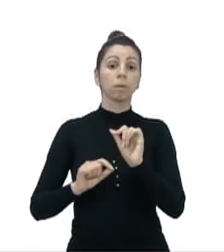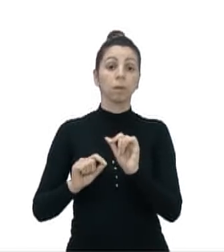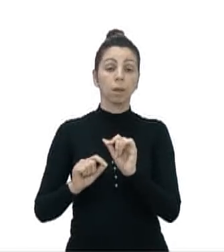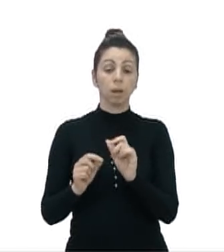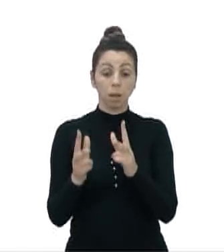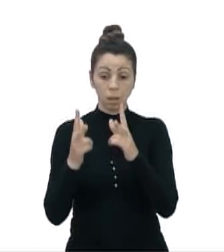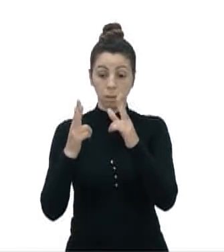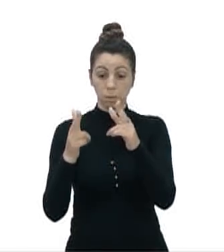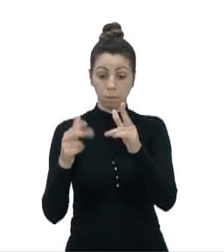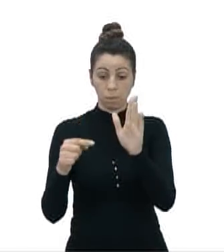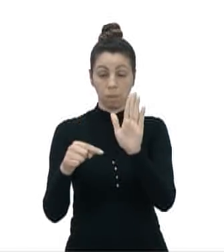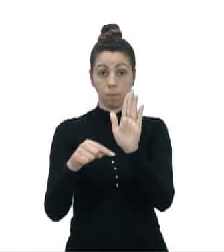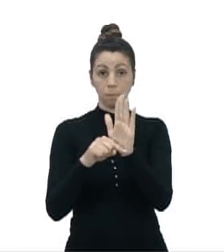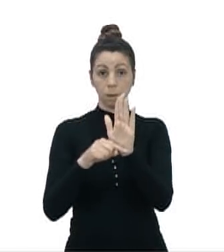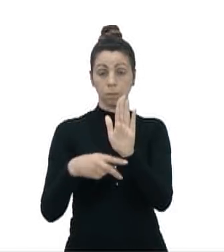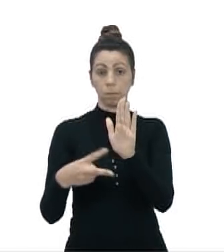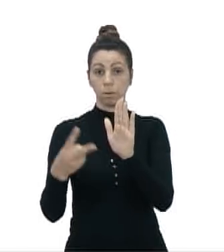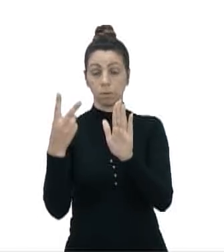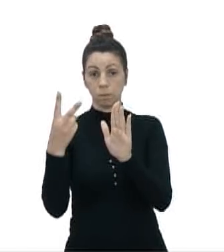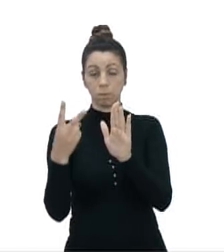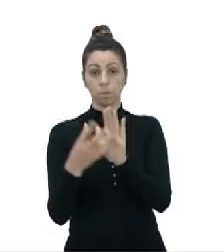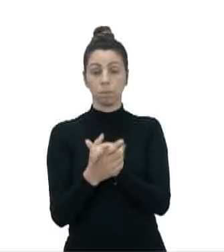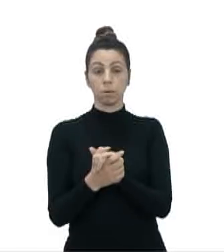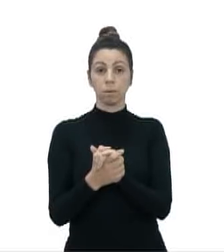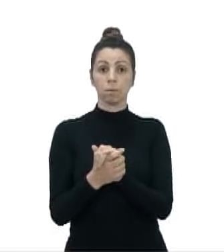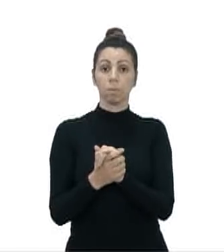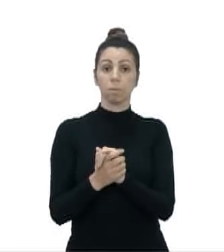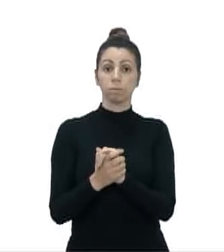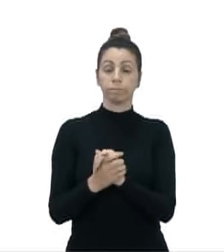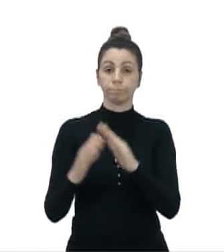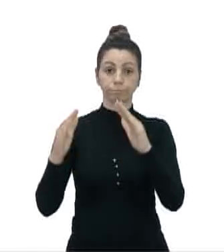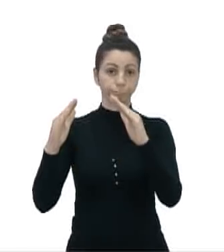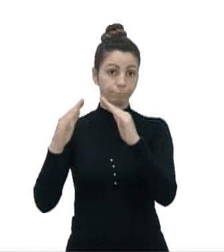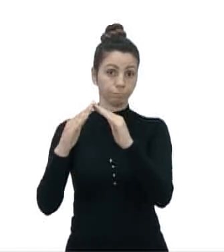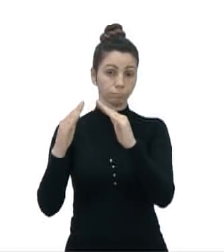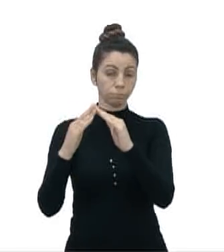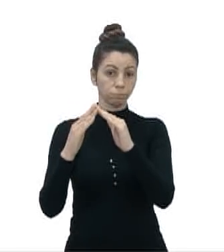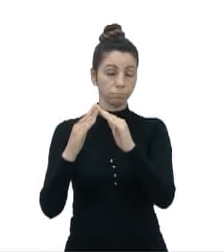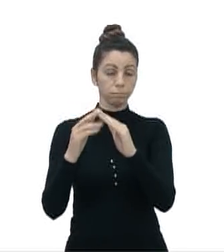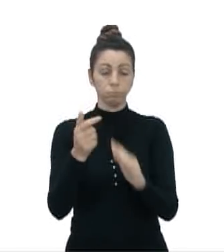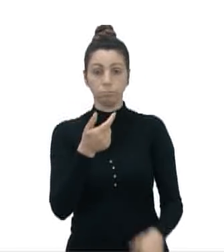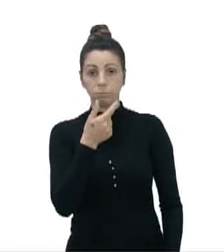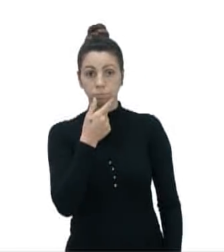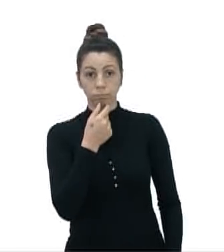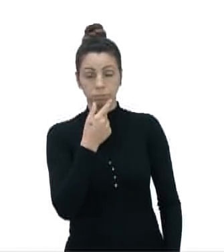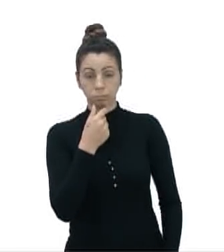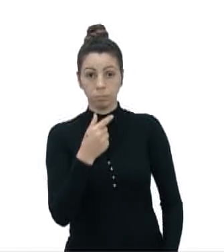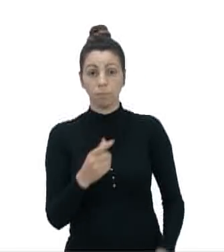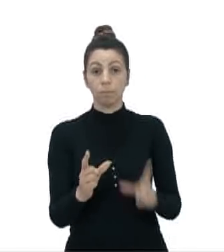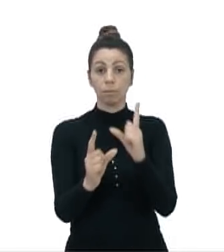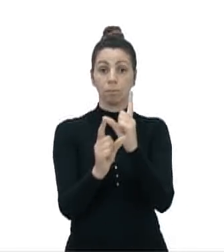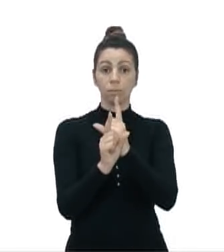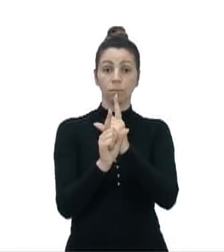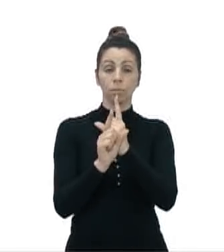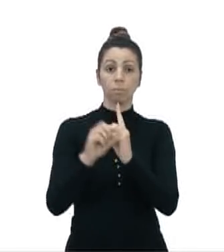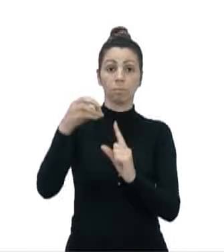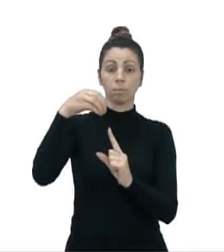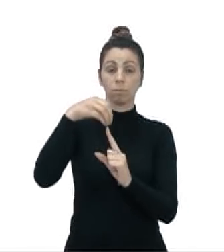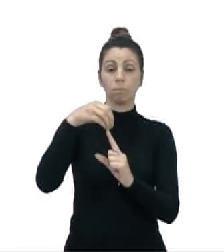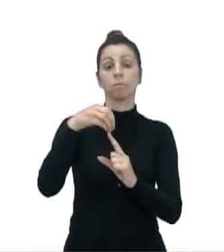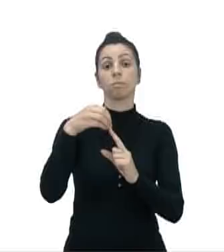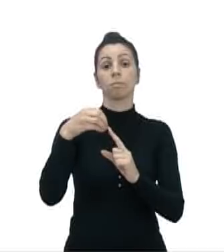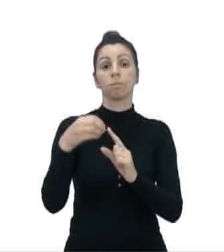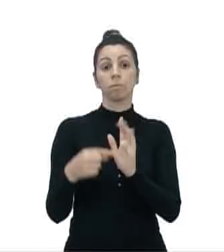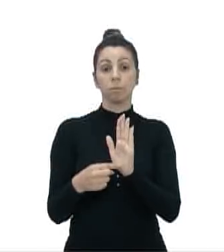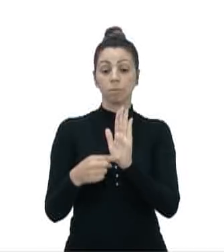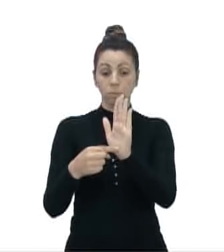e ordenada igual à casa do Pedro. O ponto que representa a localização desse